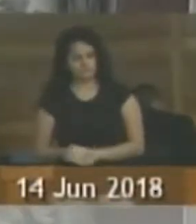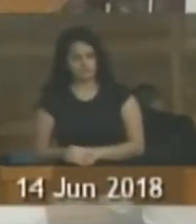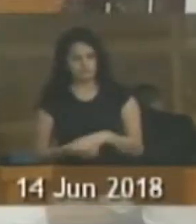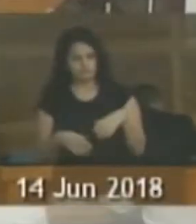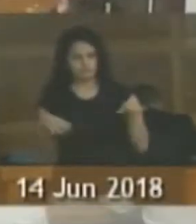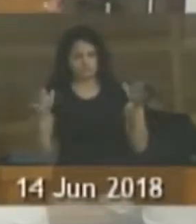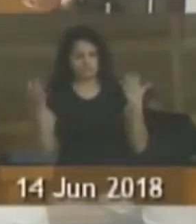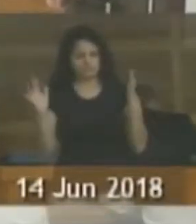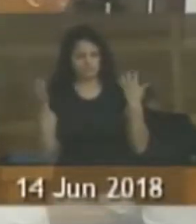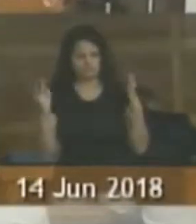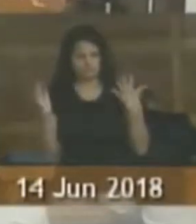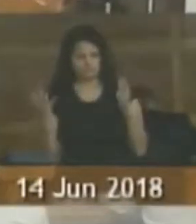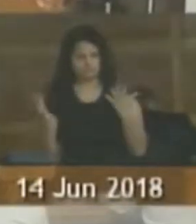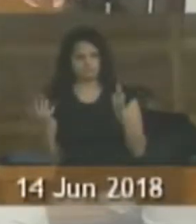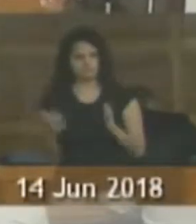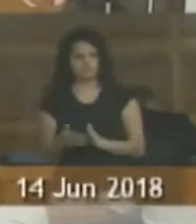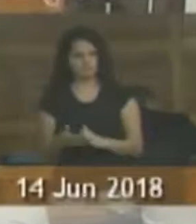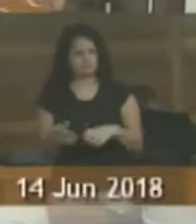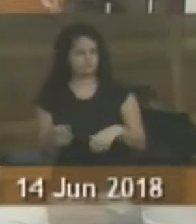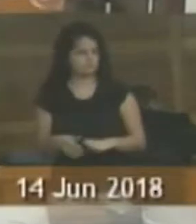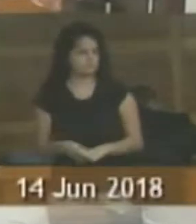Muito